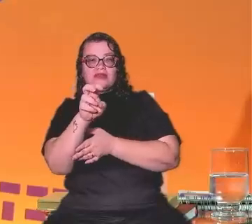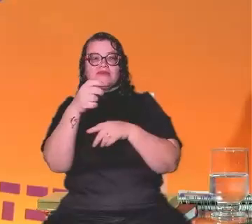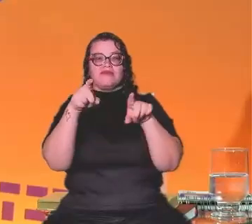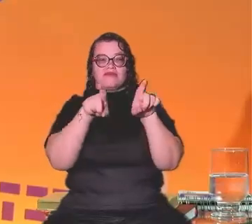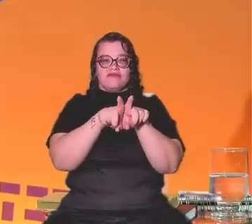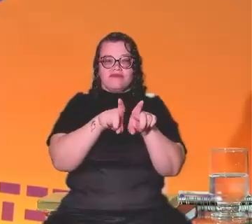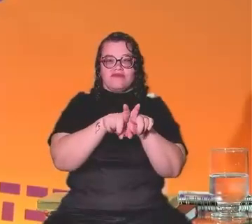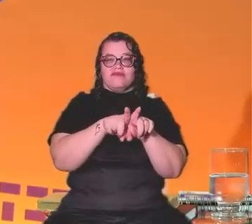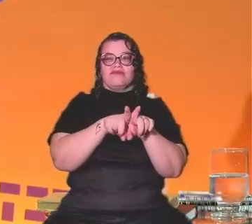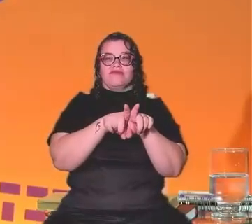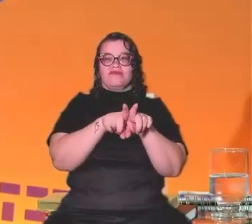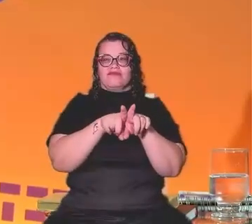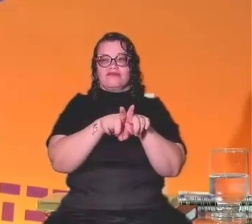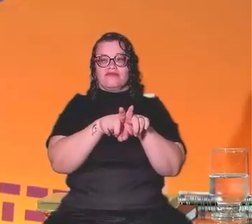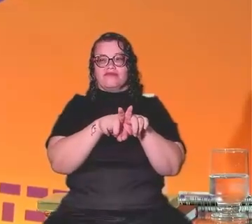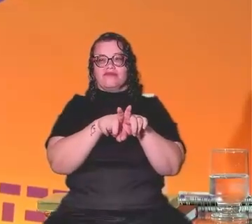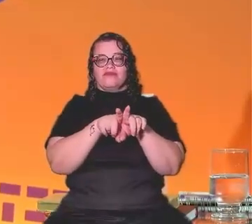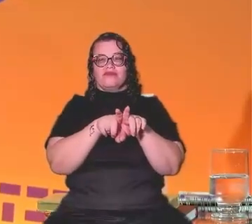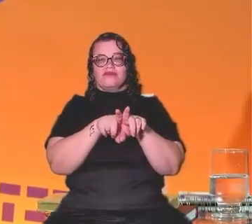A rosa de Hiroshima.